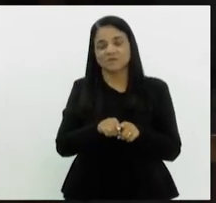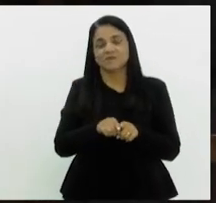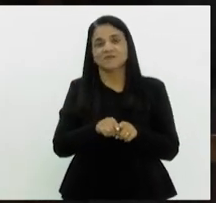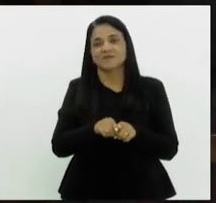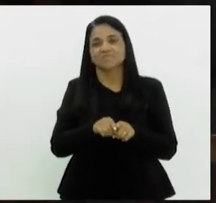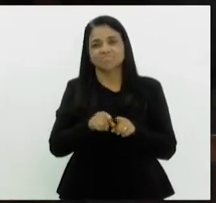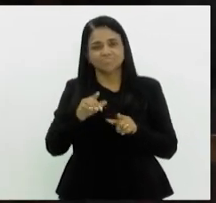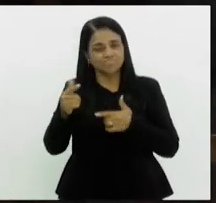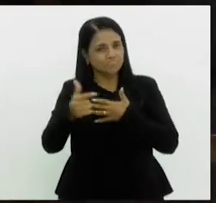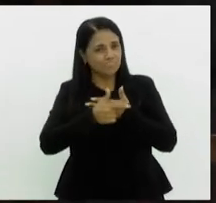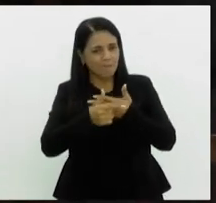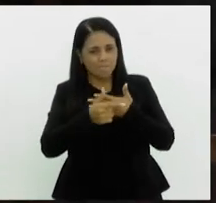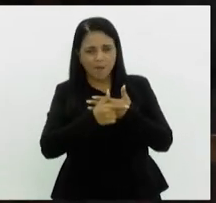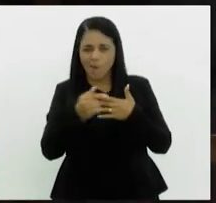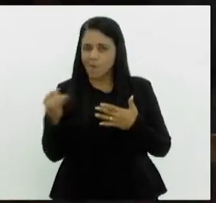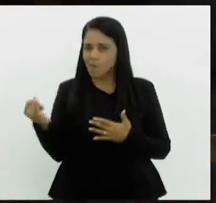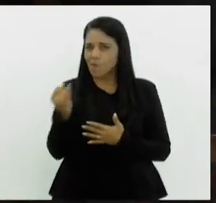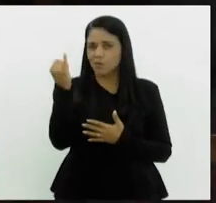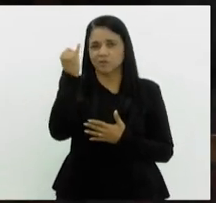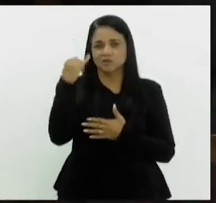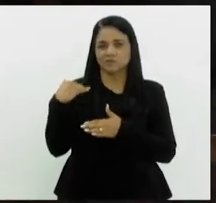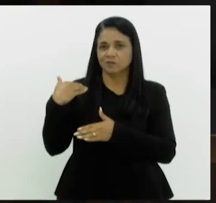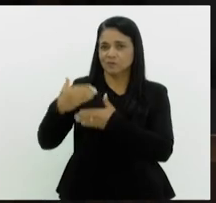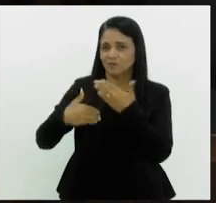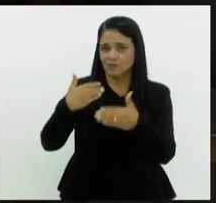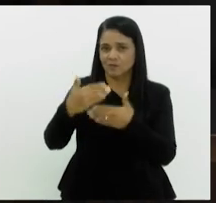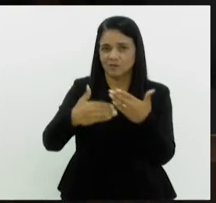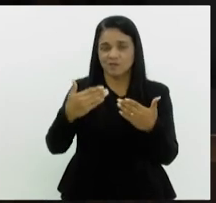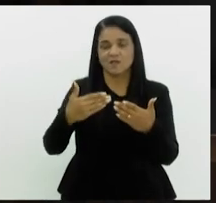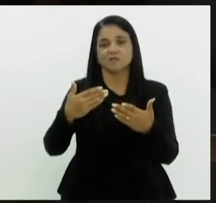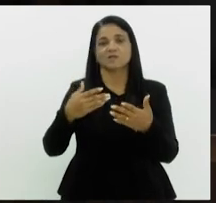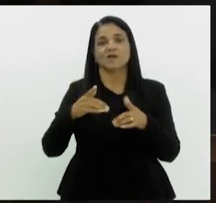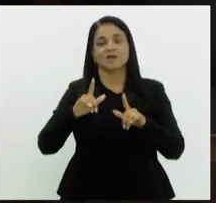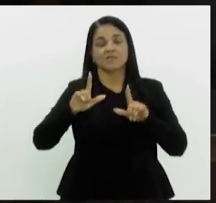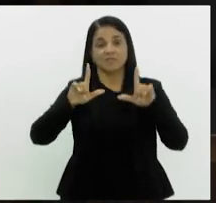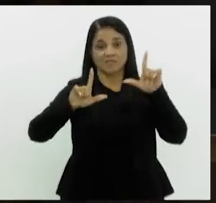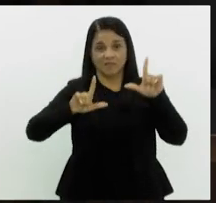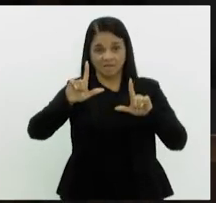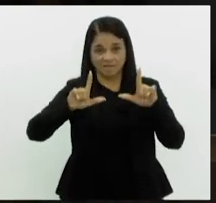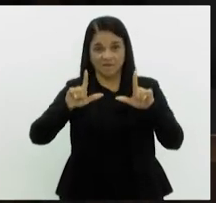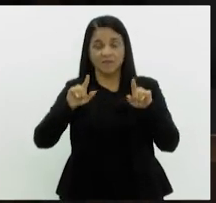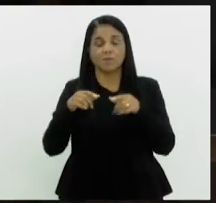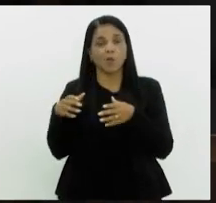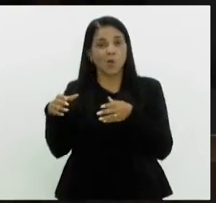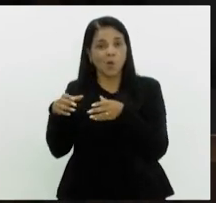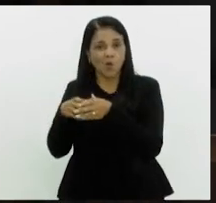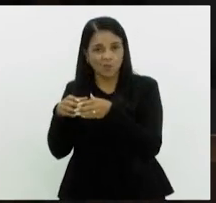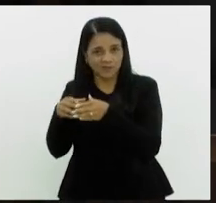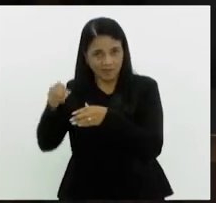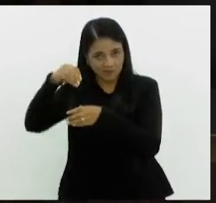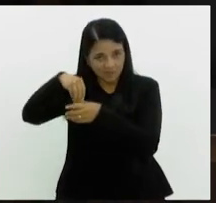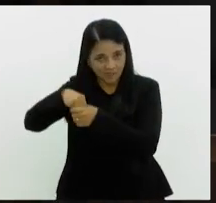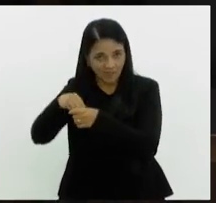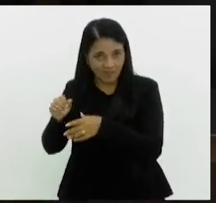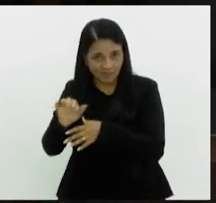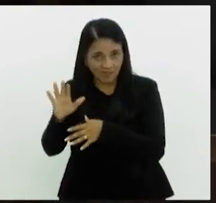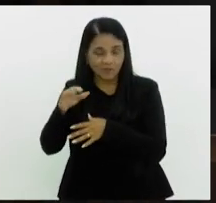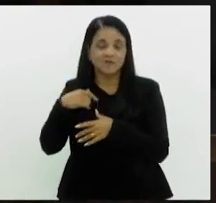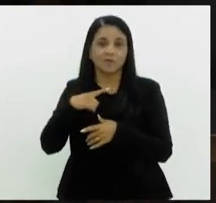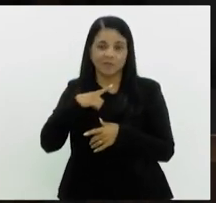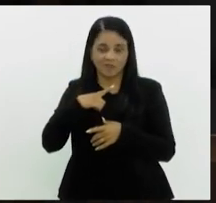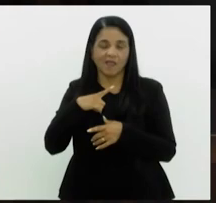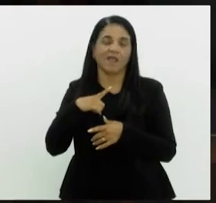papel enorme nesse processo, as TVs comunitárias também. É uma pena que a gente não avançou